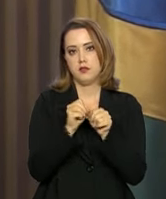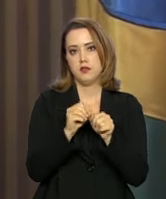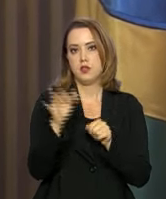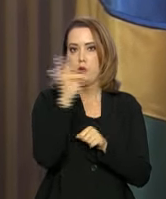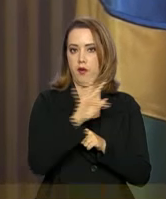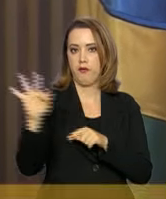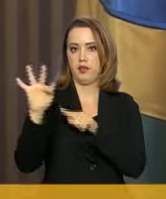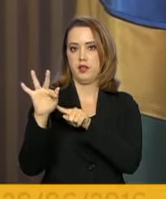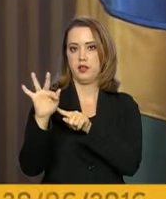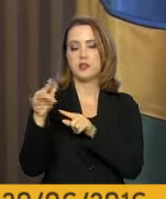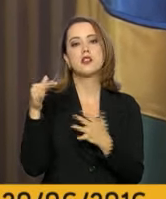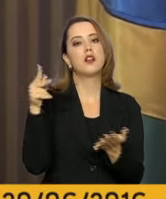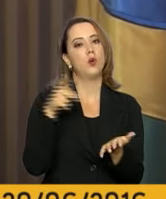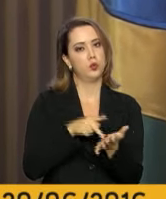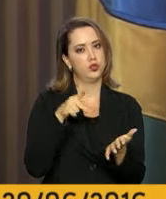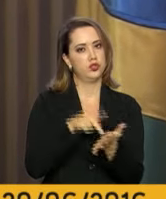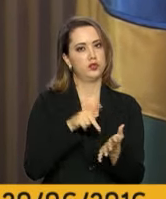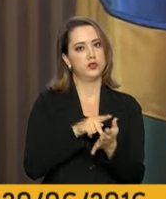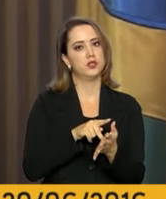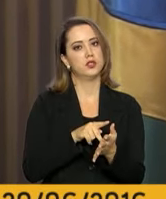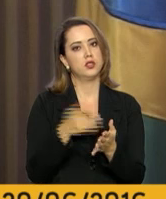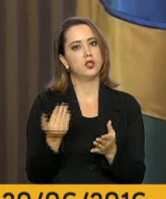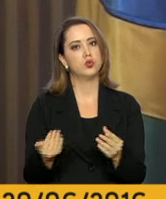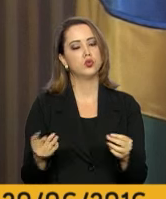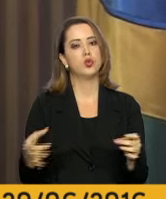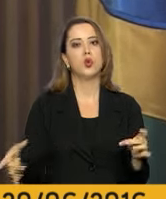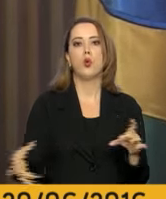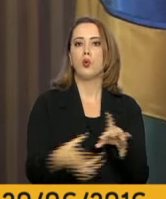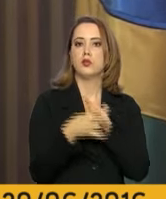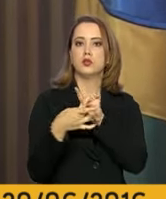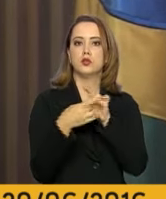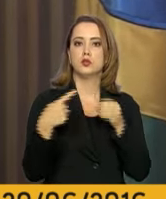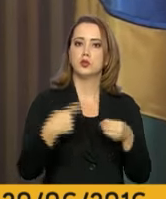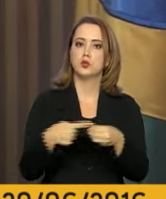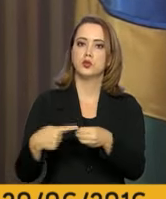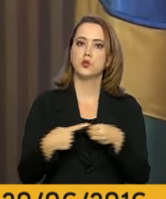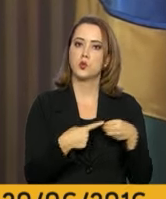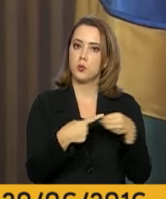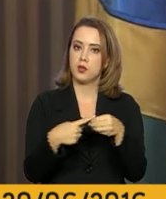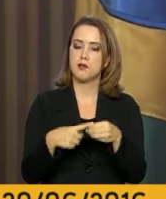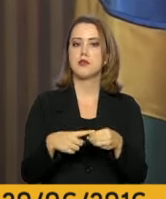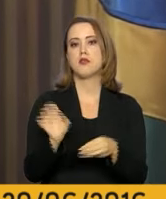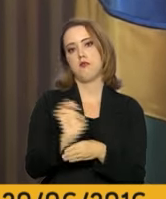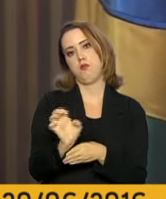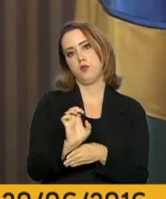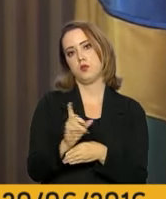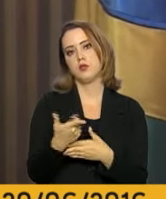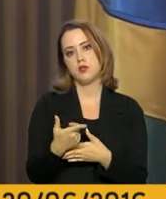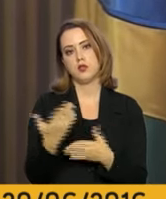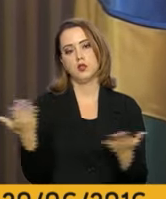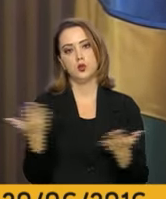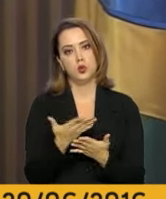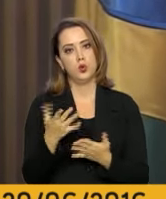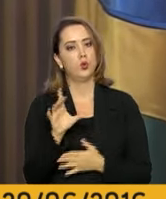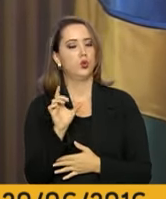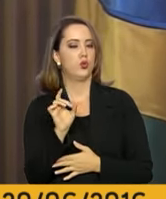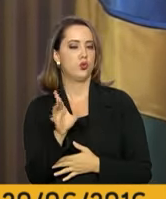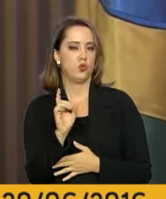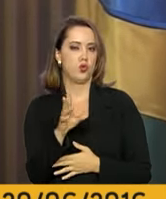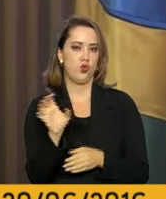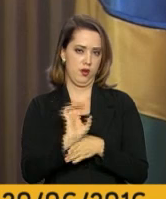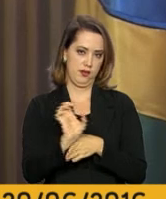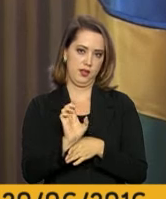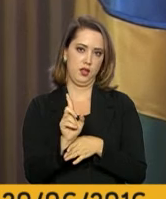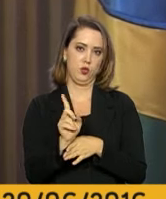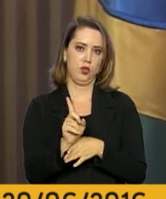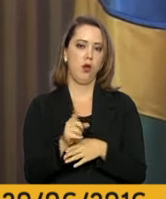redemocratizantes alçou os municípios a condição de ente da Federação n hoje a Federação não é só de estados mas